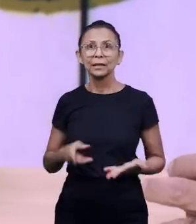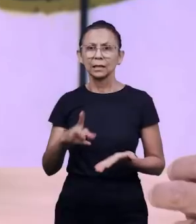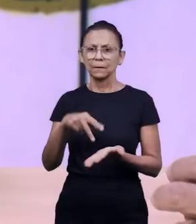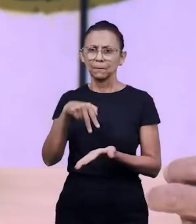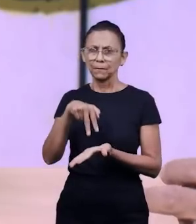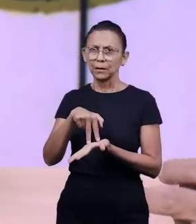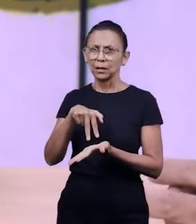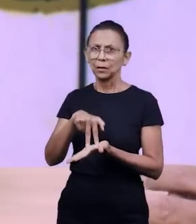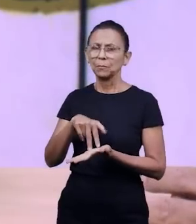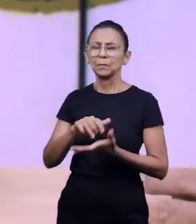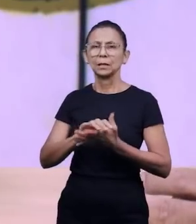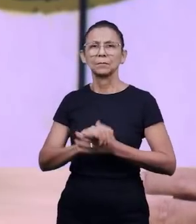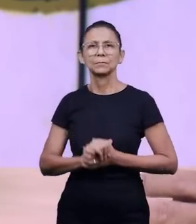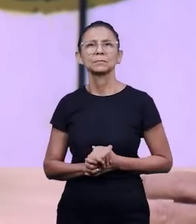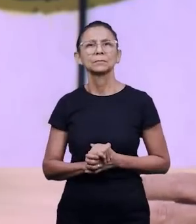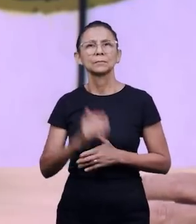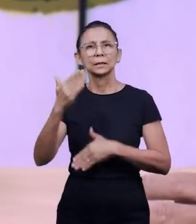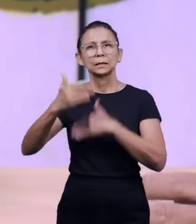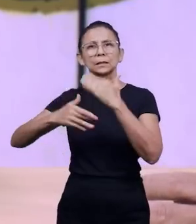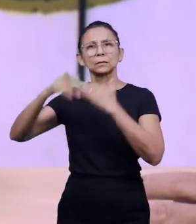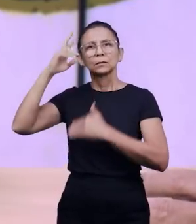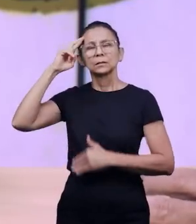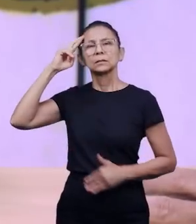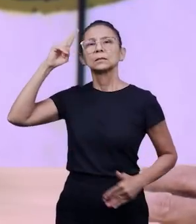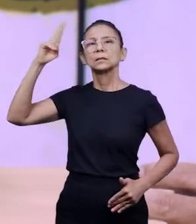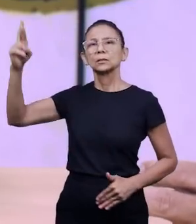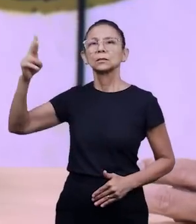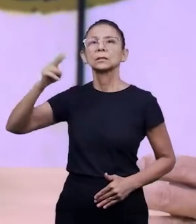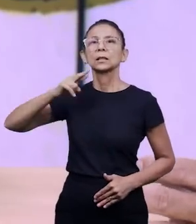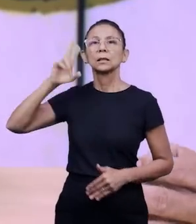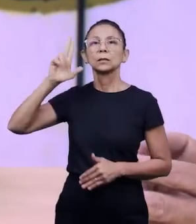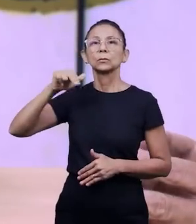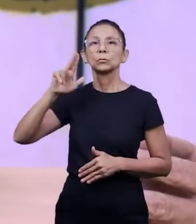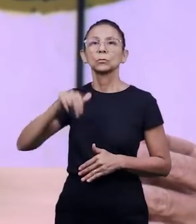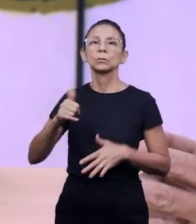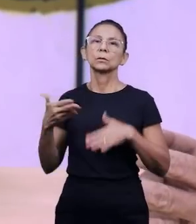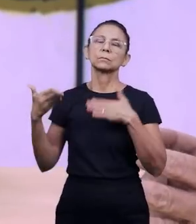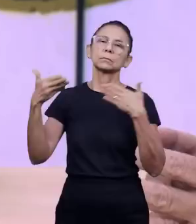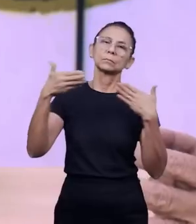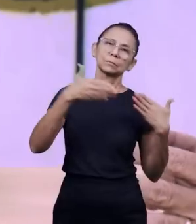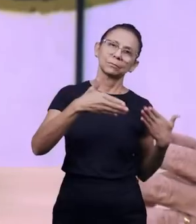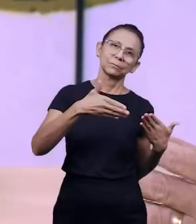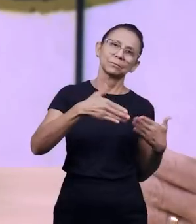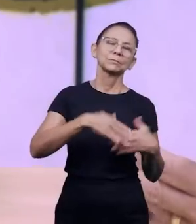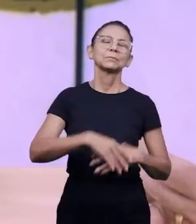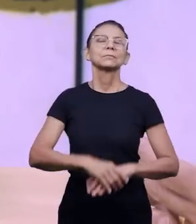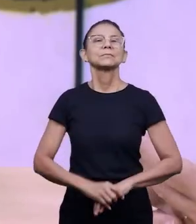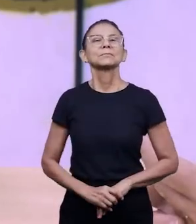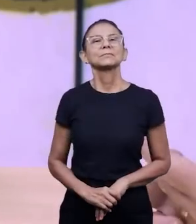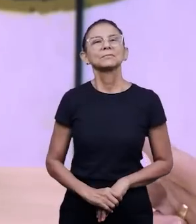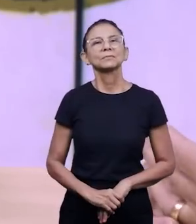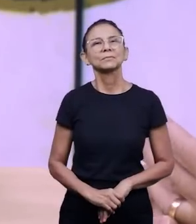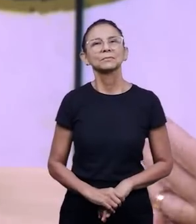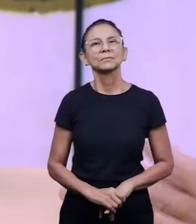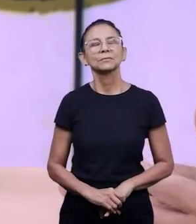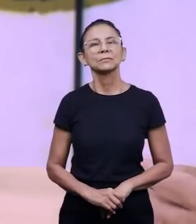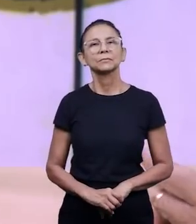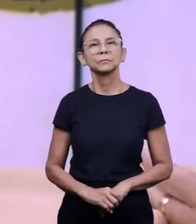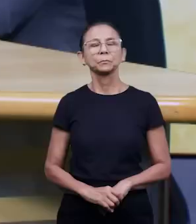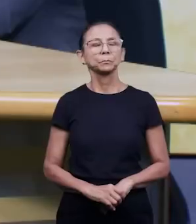pois aquele em quem não há estas coisas é cego, nada vendo ao longe, havendo-se esquecido da purificação dos